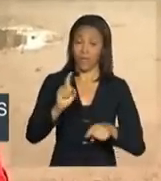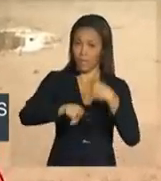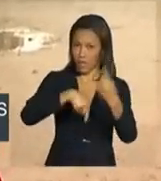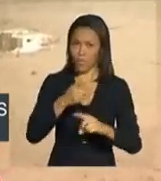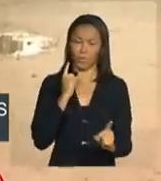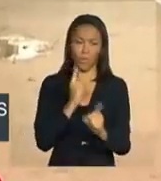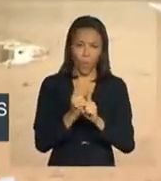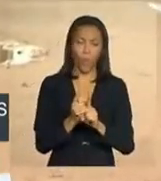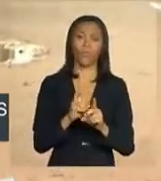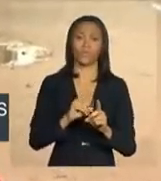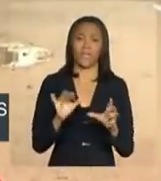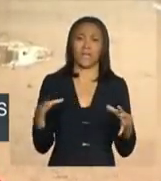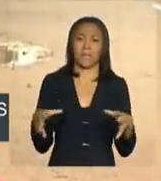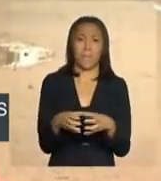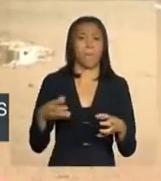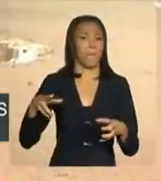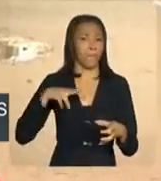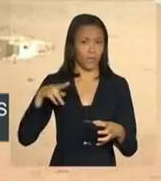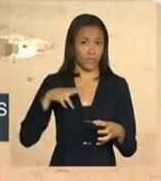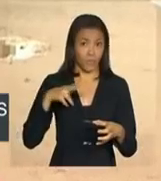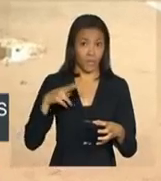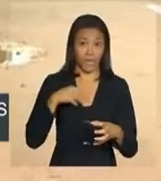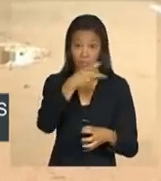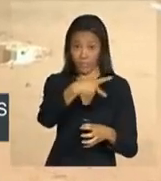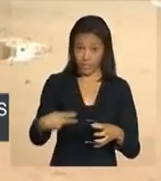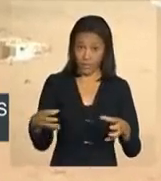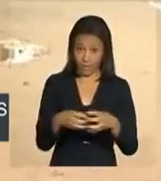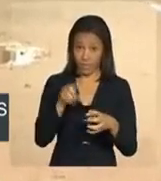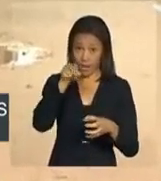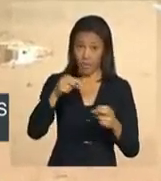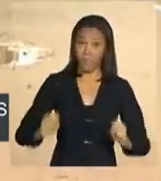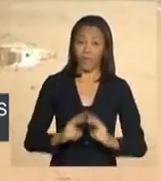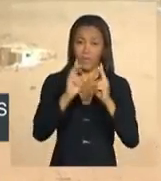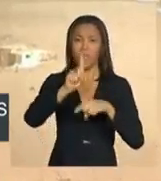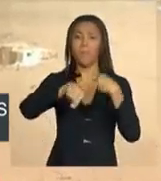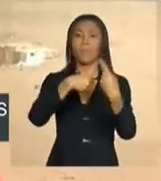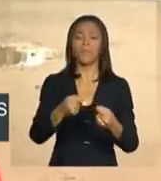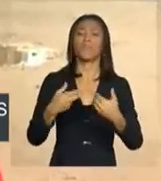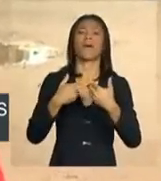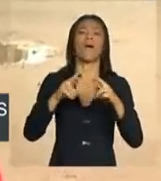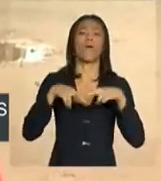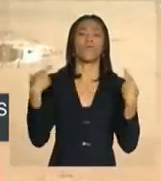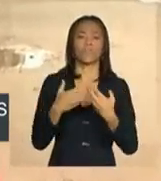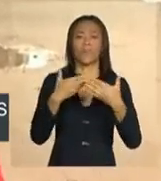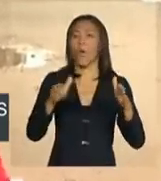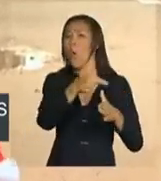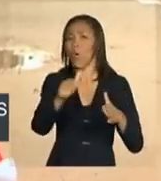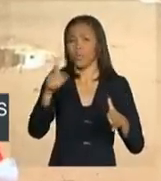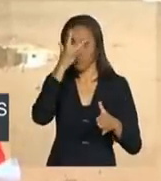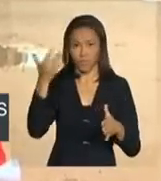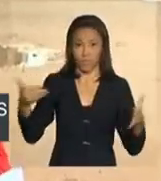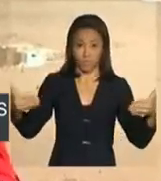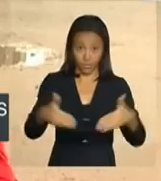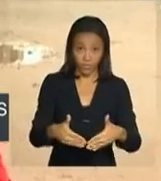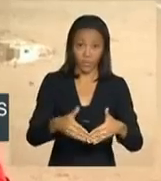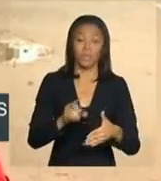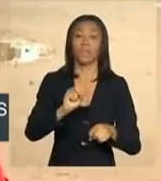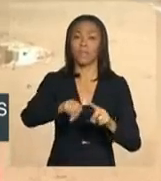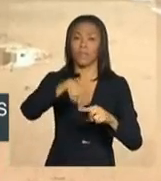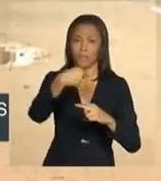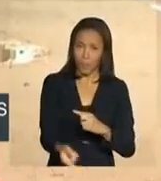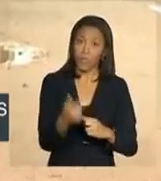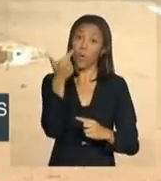encontro reservado no gabinete presidencial a reunião vai ser aberta às demais autoridades franco-brasileira em